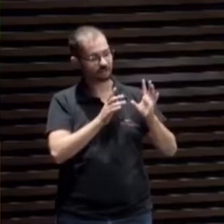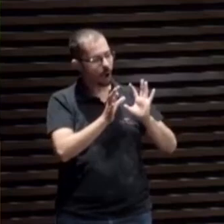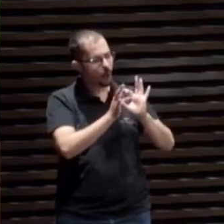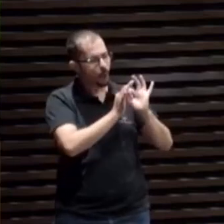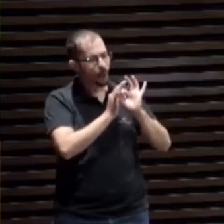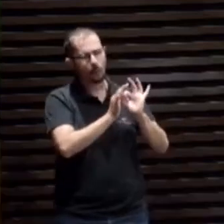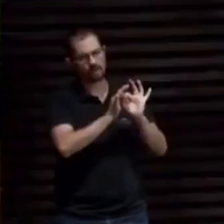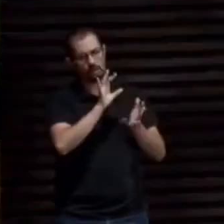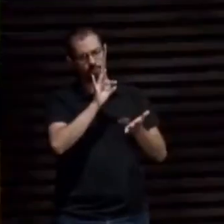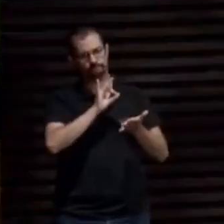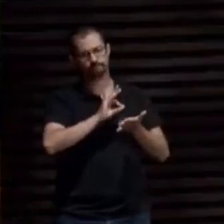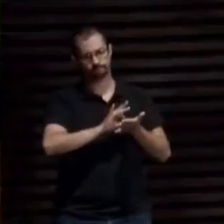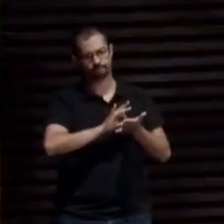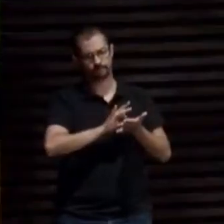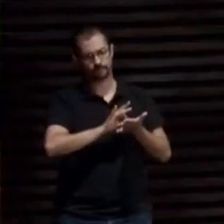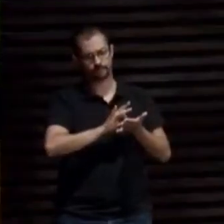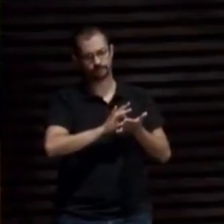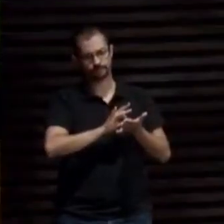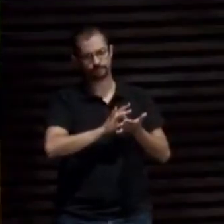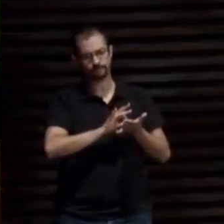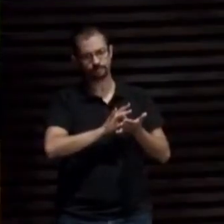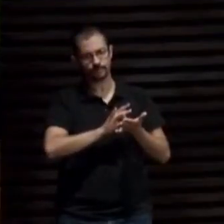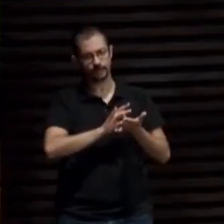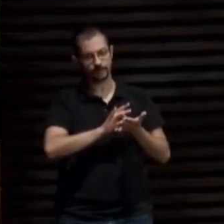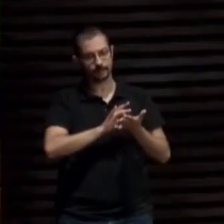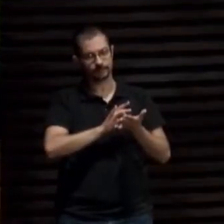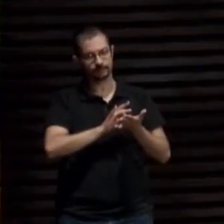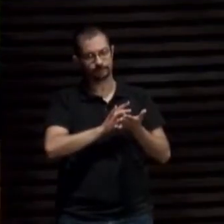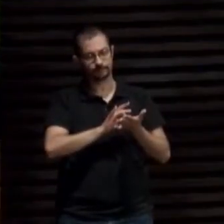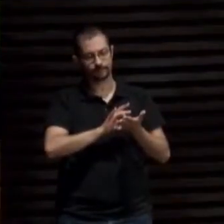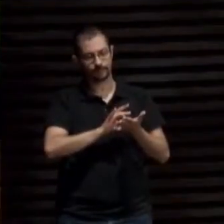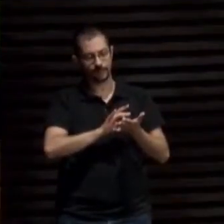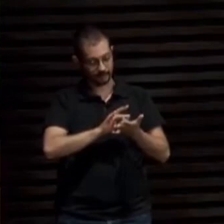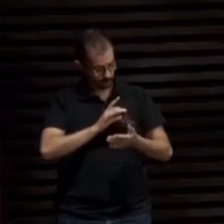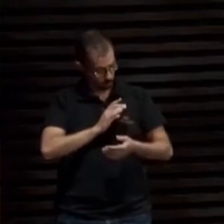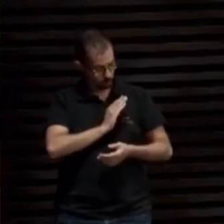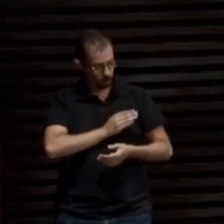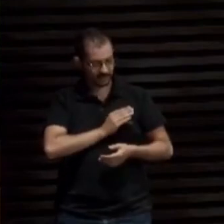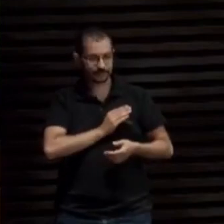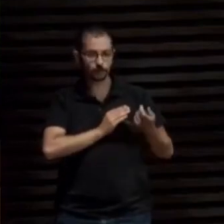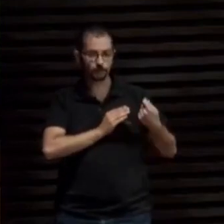parâmetro da união é a união essencial do coração.